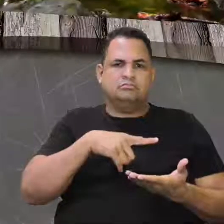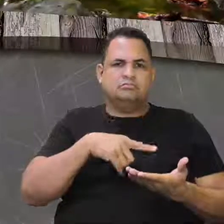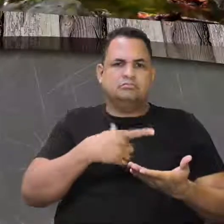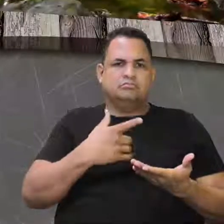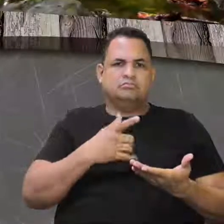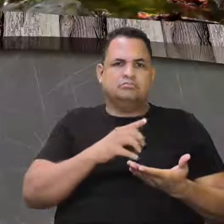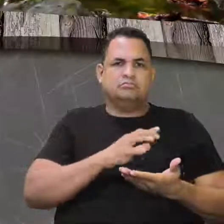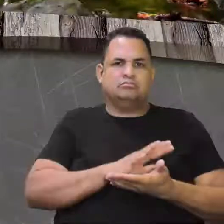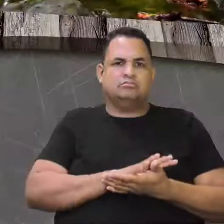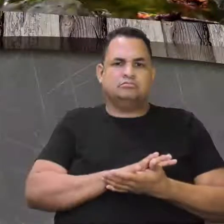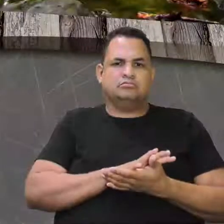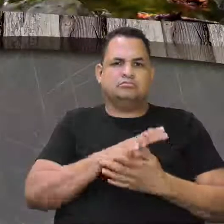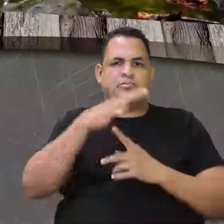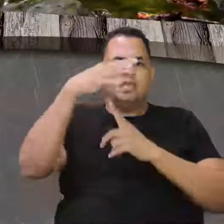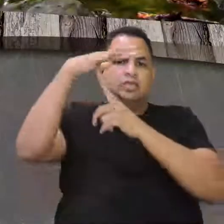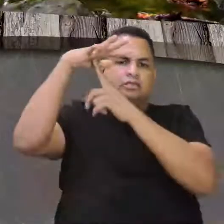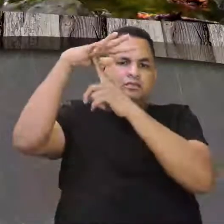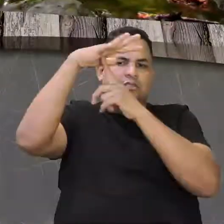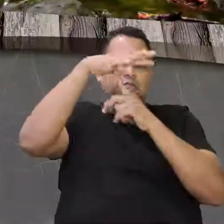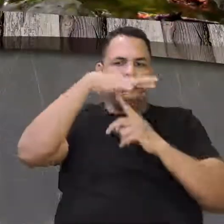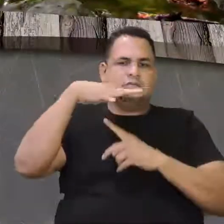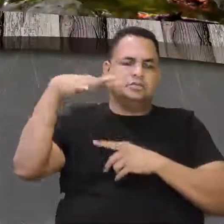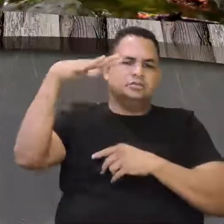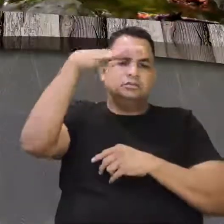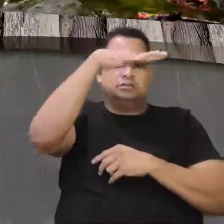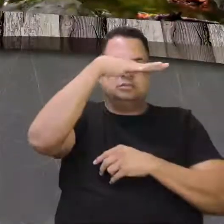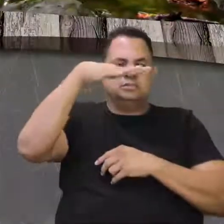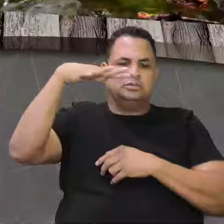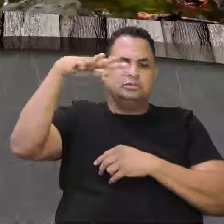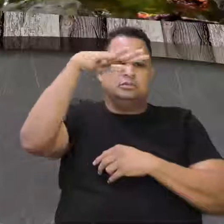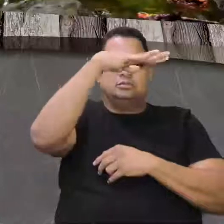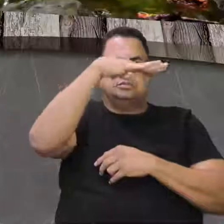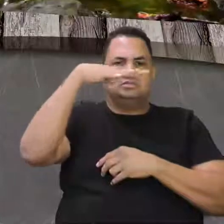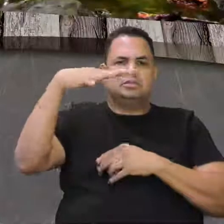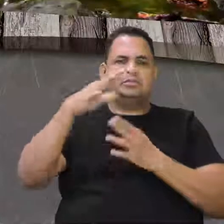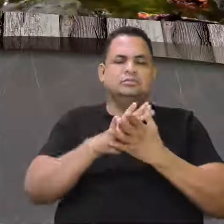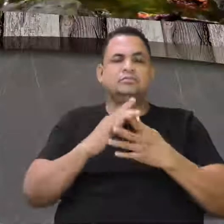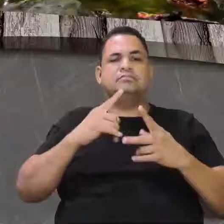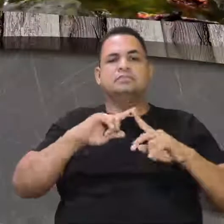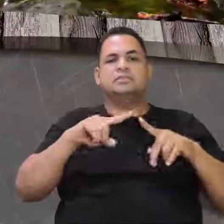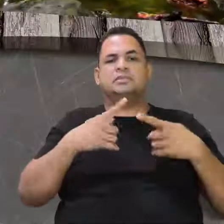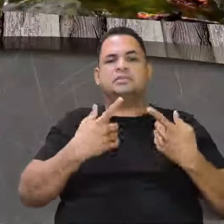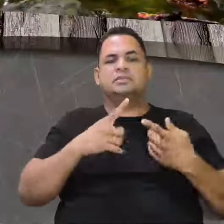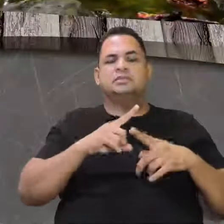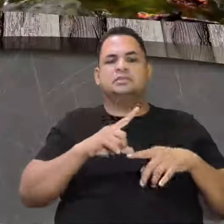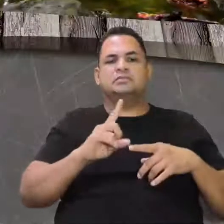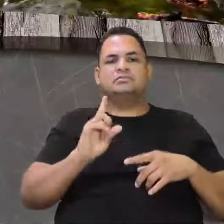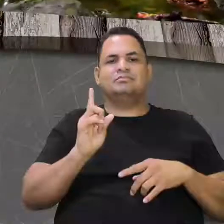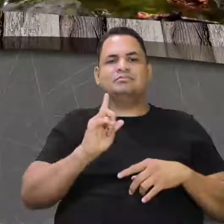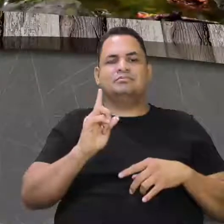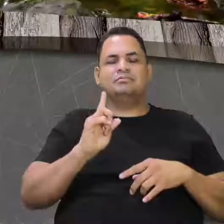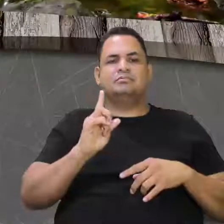Até mesmo os satélites e tudo, né? Existem essas situações. Mas ainda não é